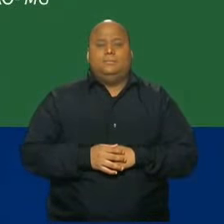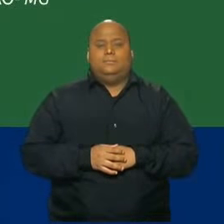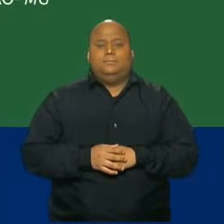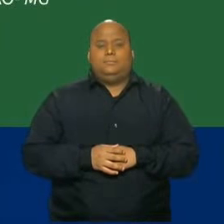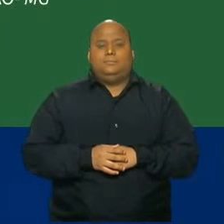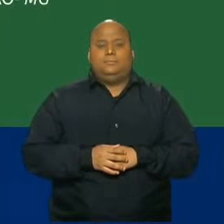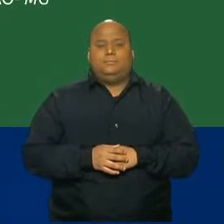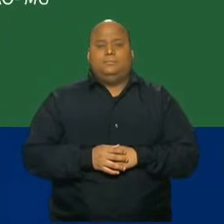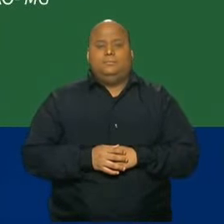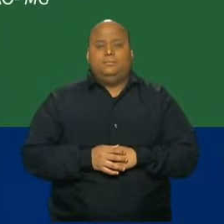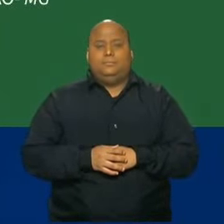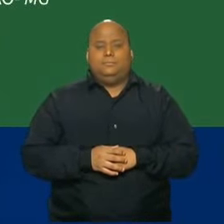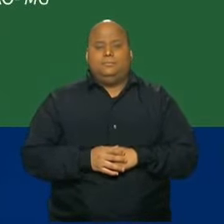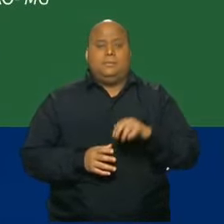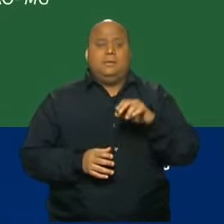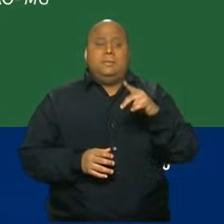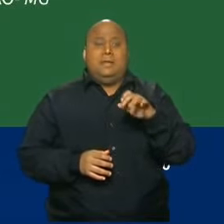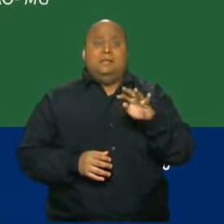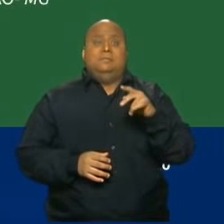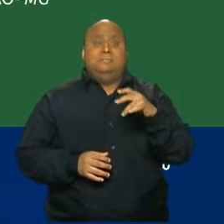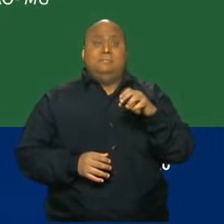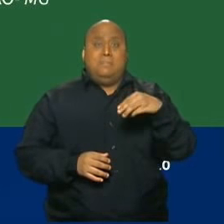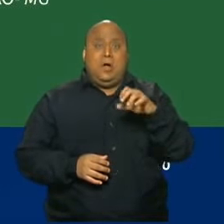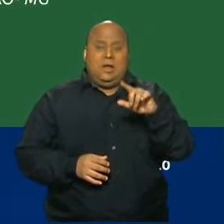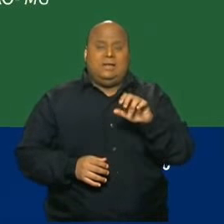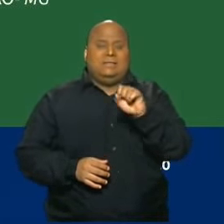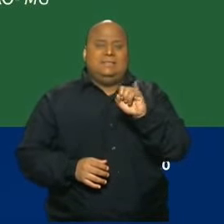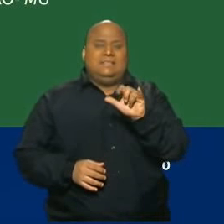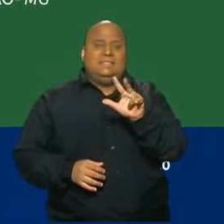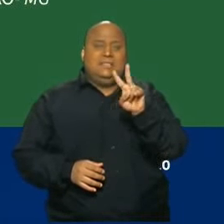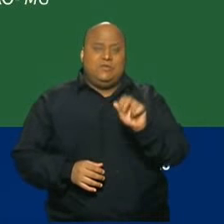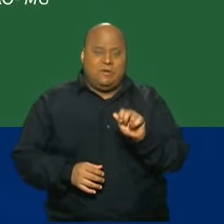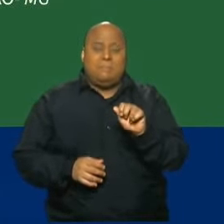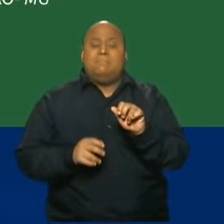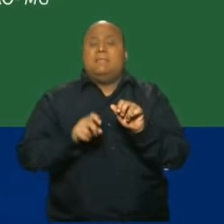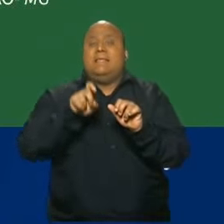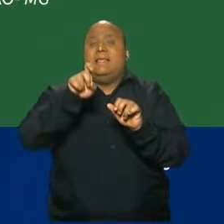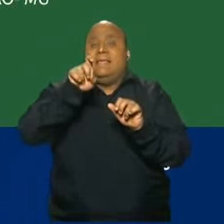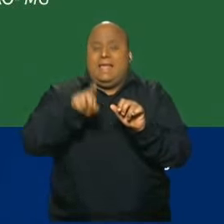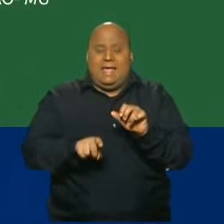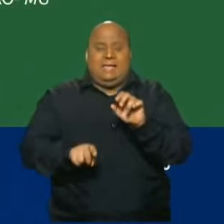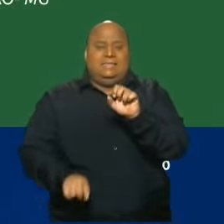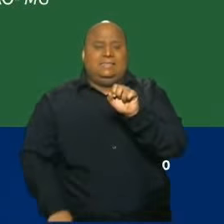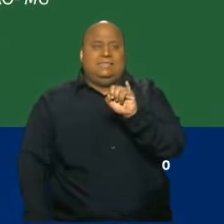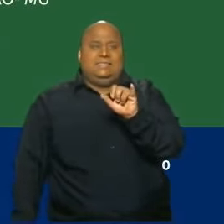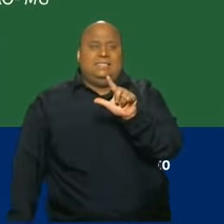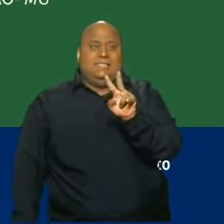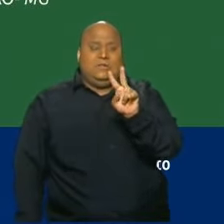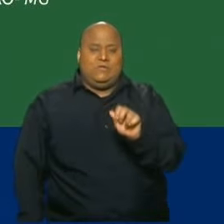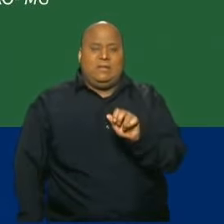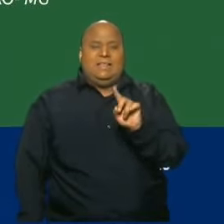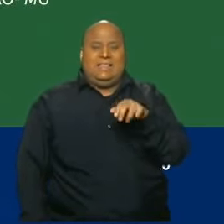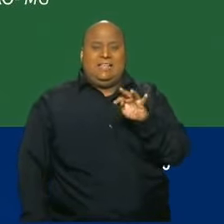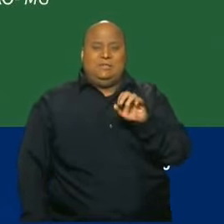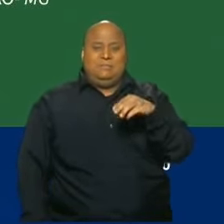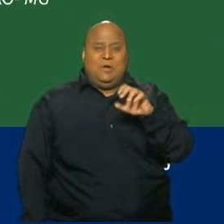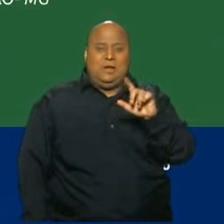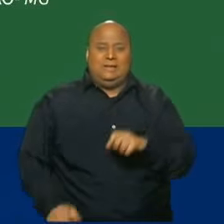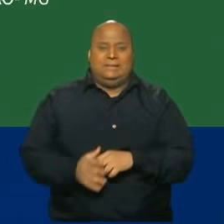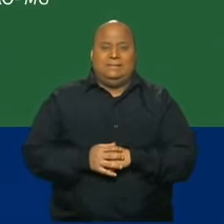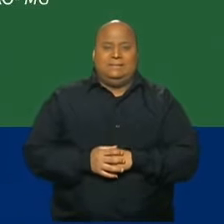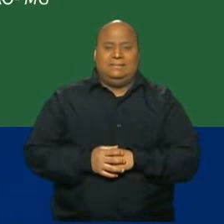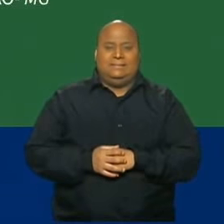Eu vou contar. Dente Mole. Autoria: Silvia Negrão. Interpretação: Silvia Negrão. Meus colegas vão